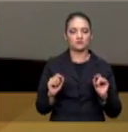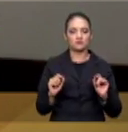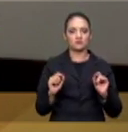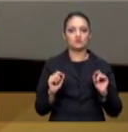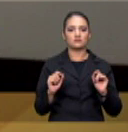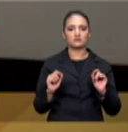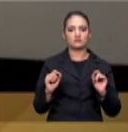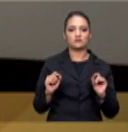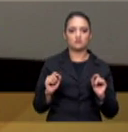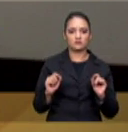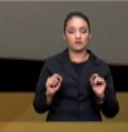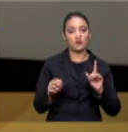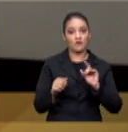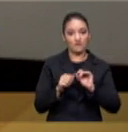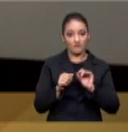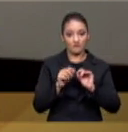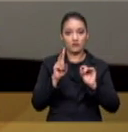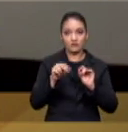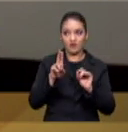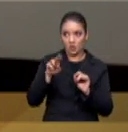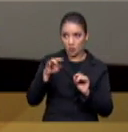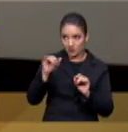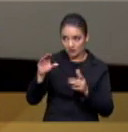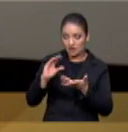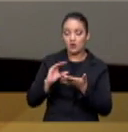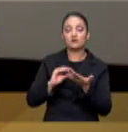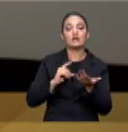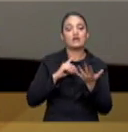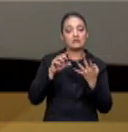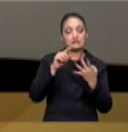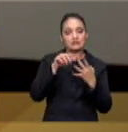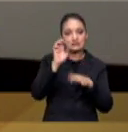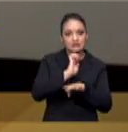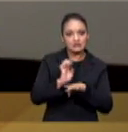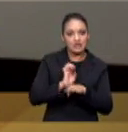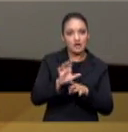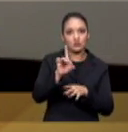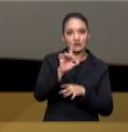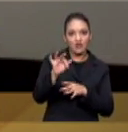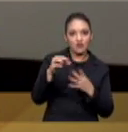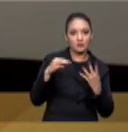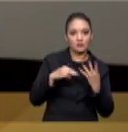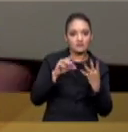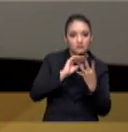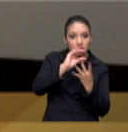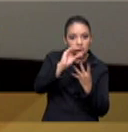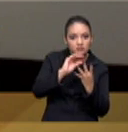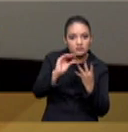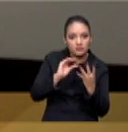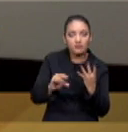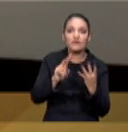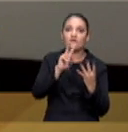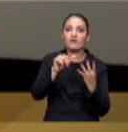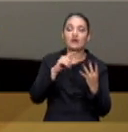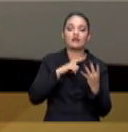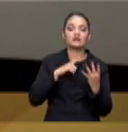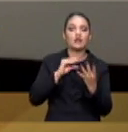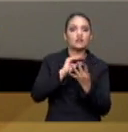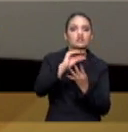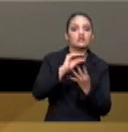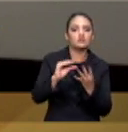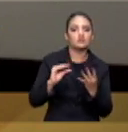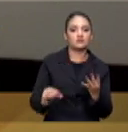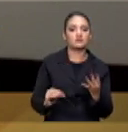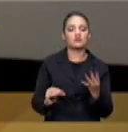União aos estados, Distrito Federal e municípios, o produto da arrecadação na fonte do imposto de renda